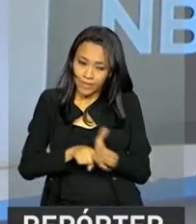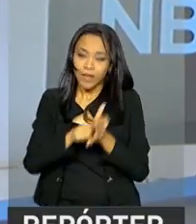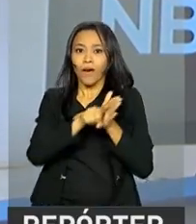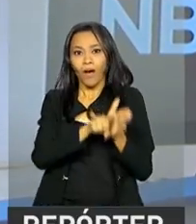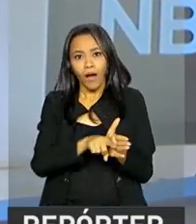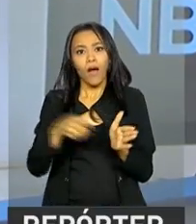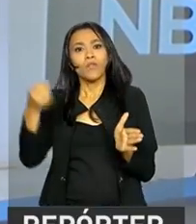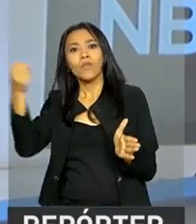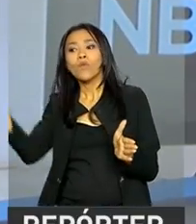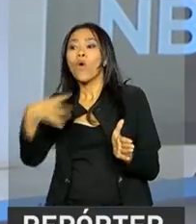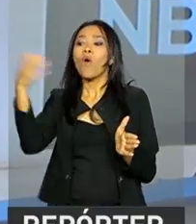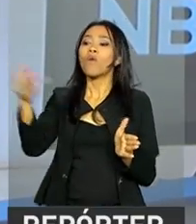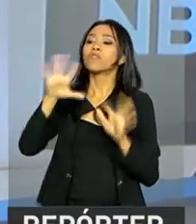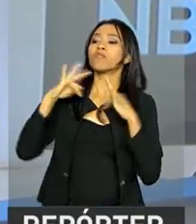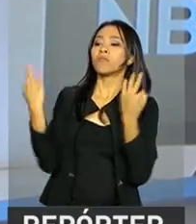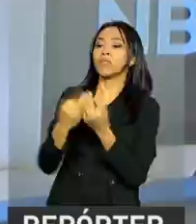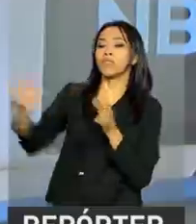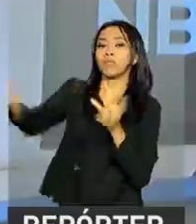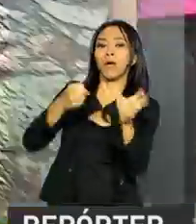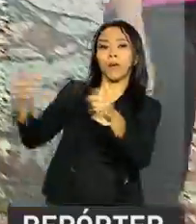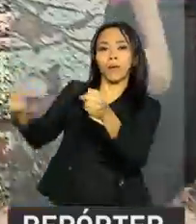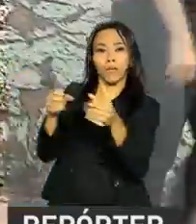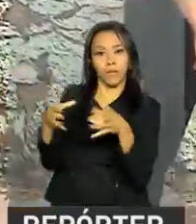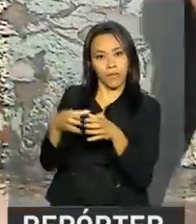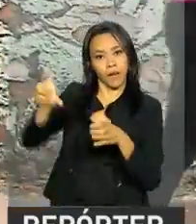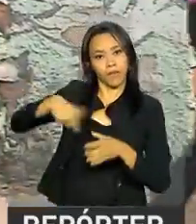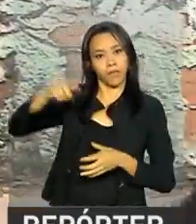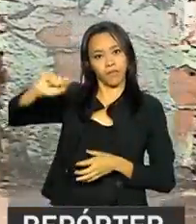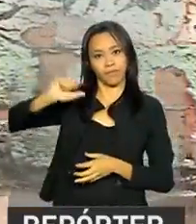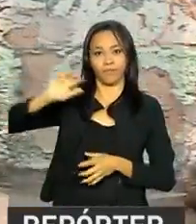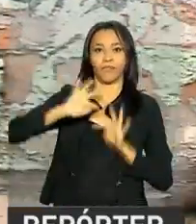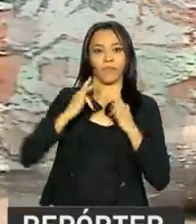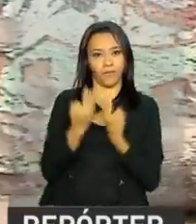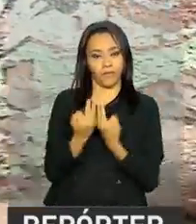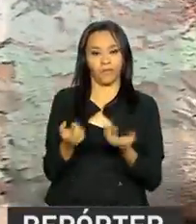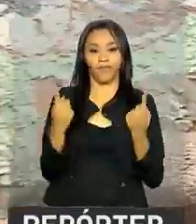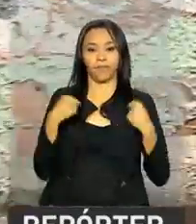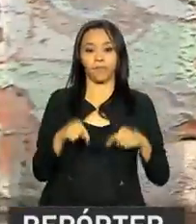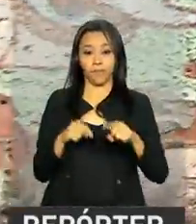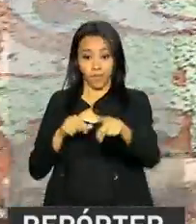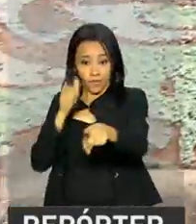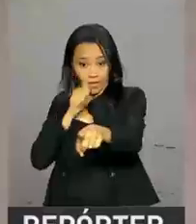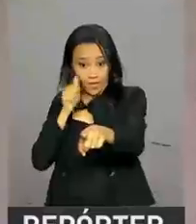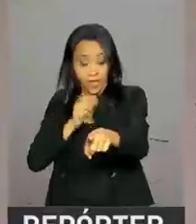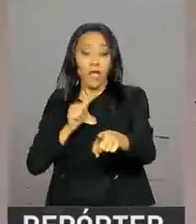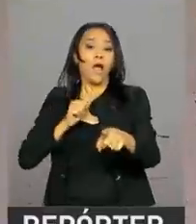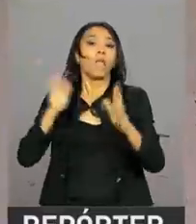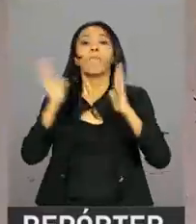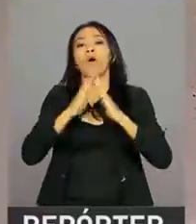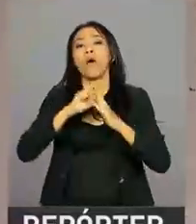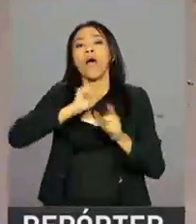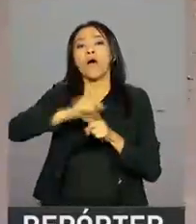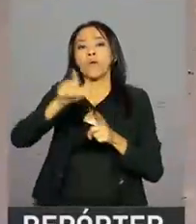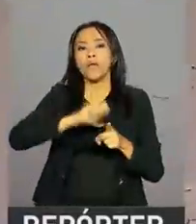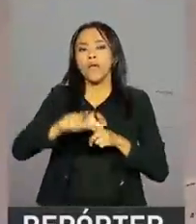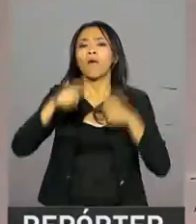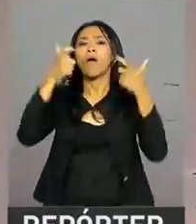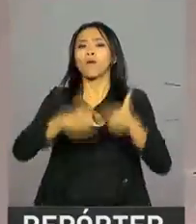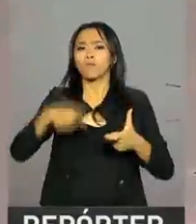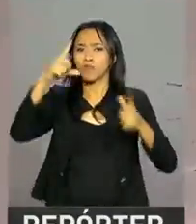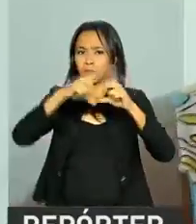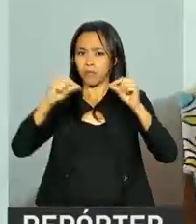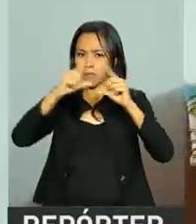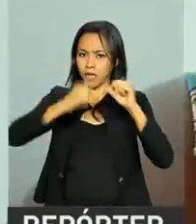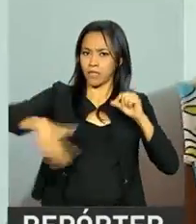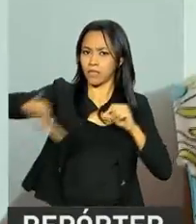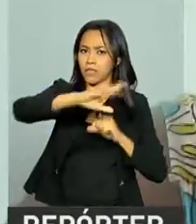para o atendimento de outras famílias Analice mora de aluguel em Taguatinga região administrativa